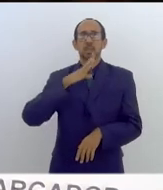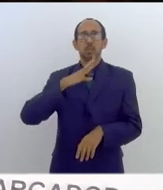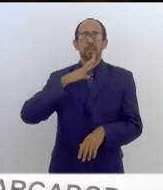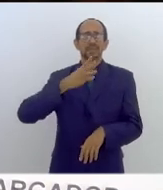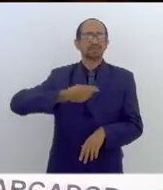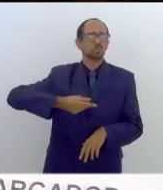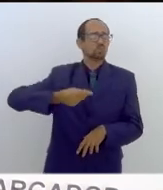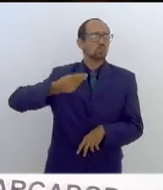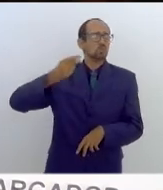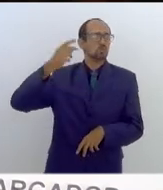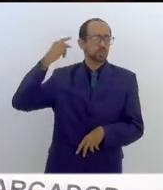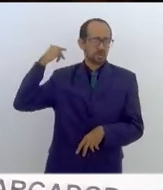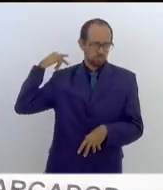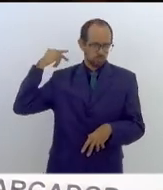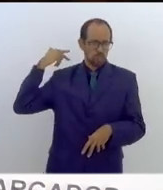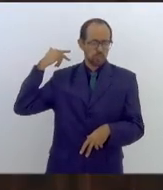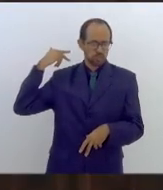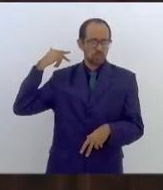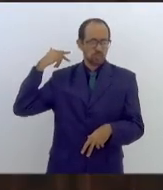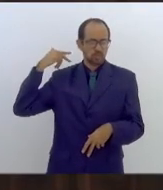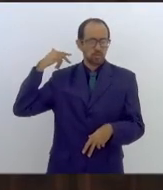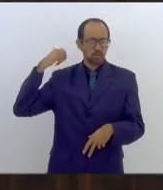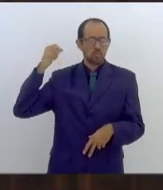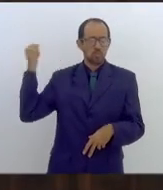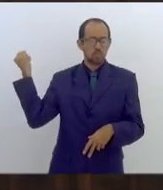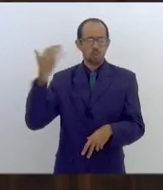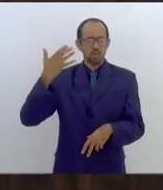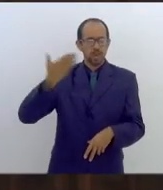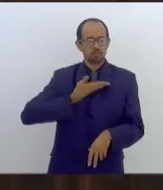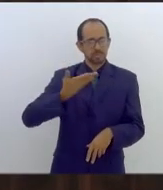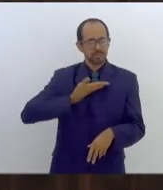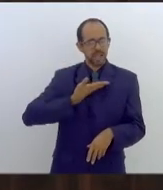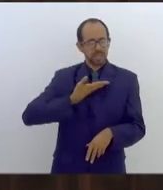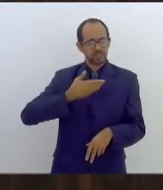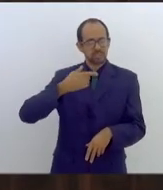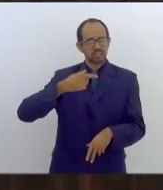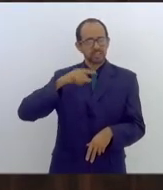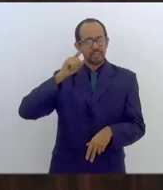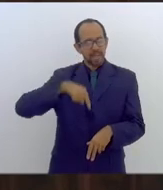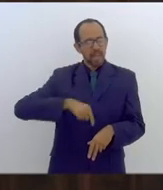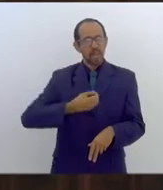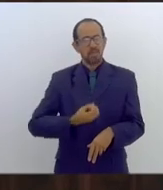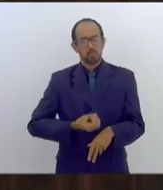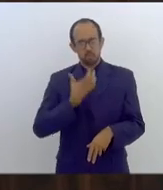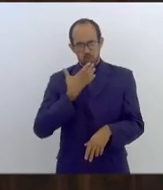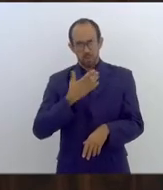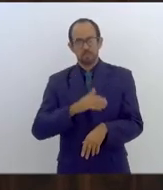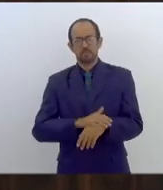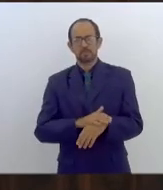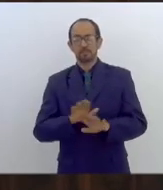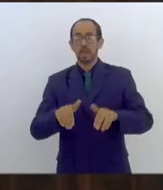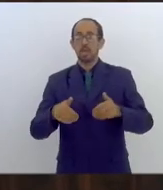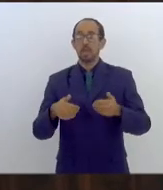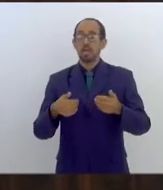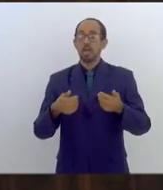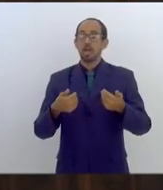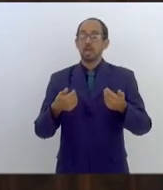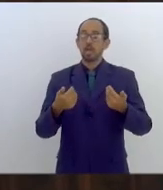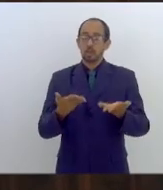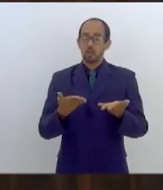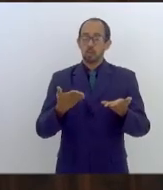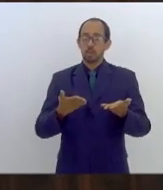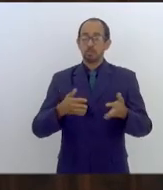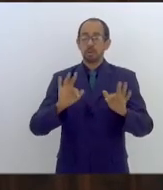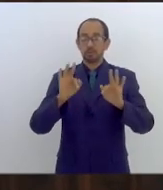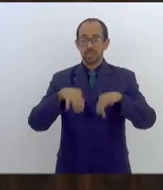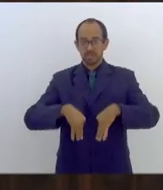data quando a amizade é essencial ela tem essa essência e aqui eu destaco para finalizar